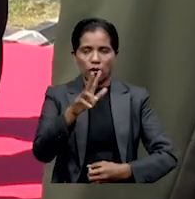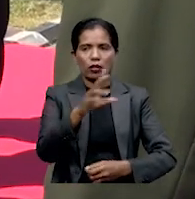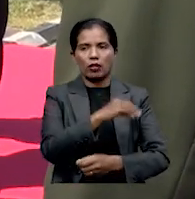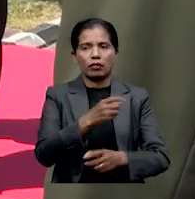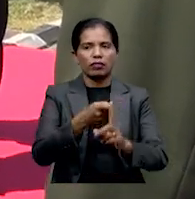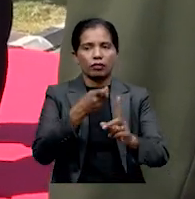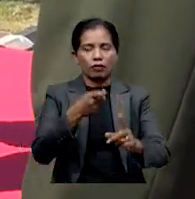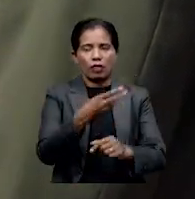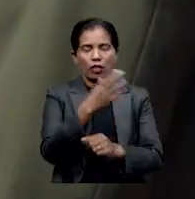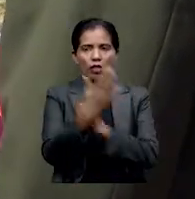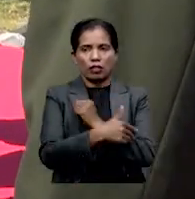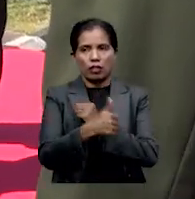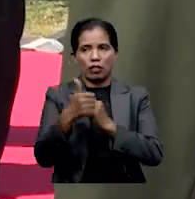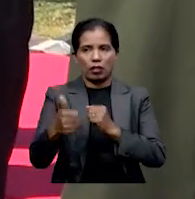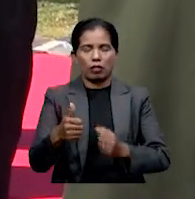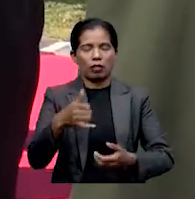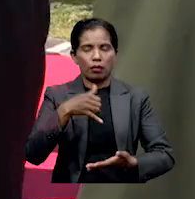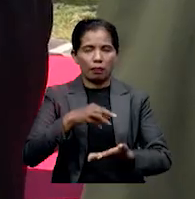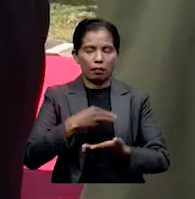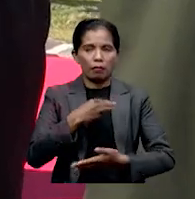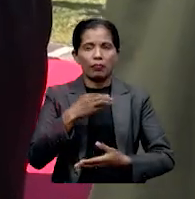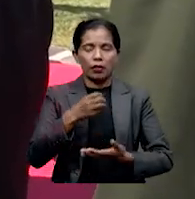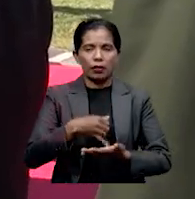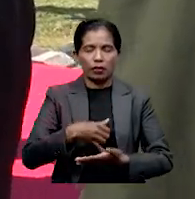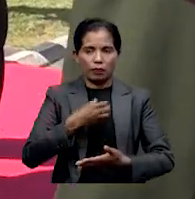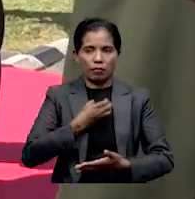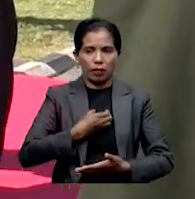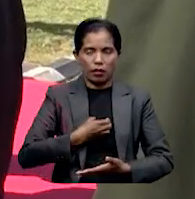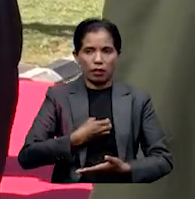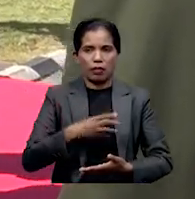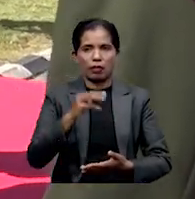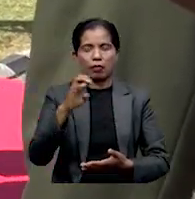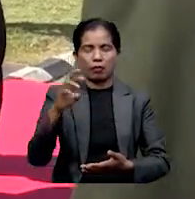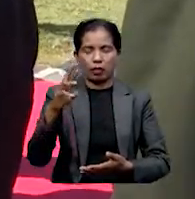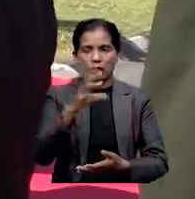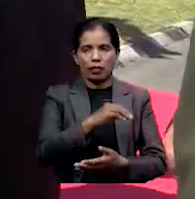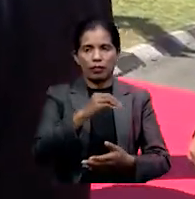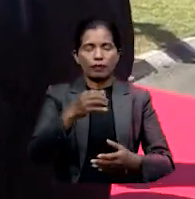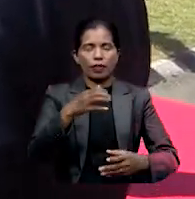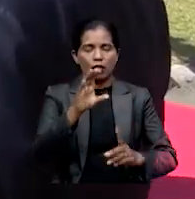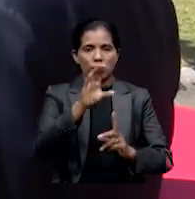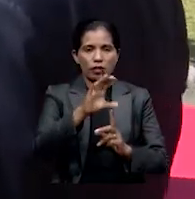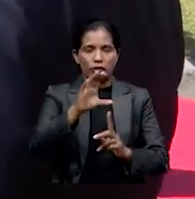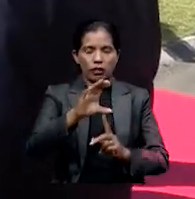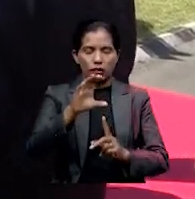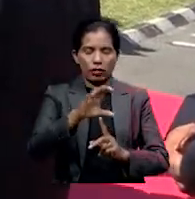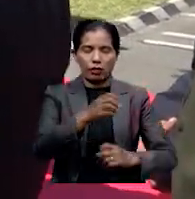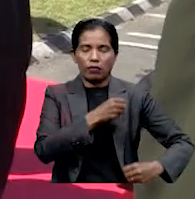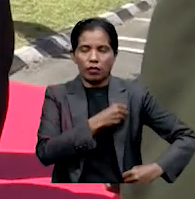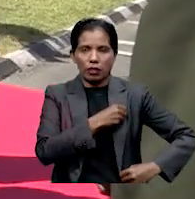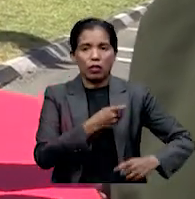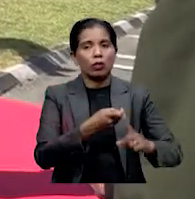Rússia Estrangeiro, Romedalha, Mérito. Condecorado Sira Macanesan, chefe Estado-Maior General Força Armada Rússia